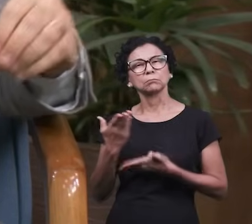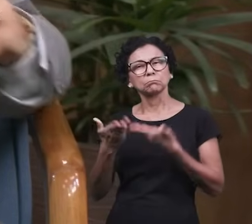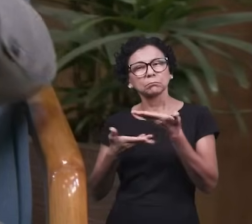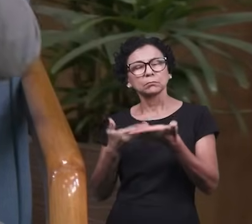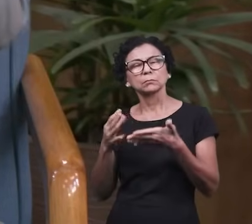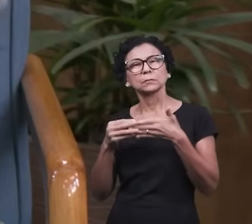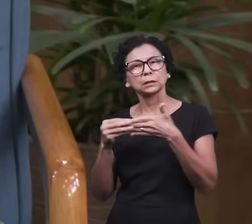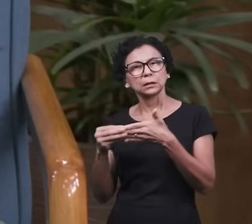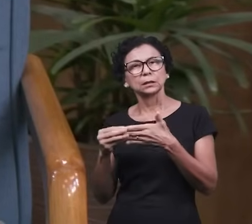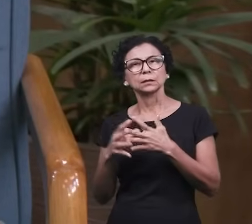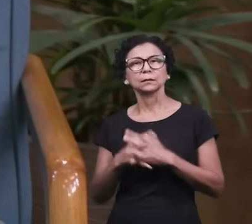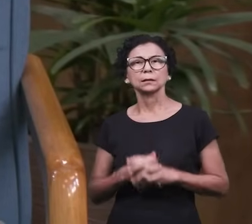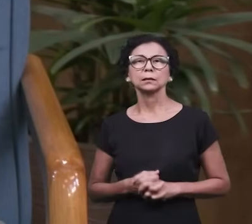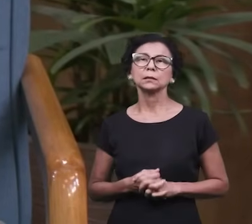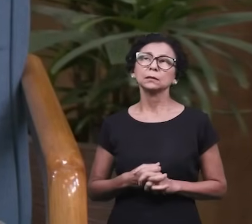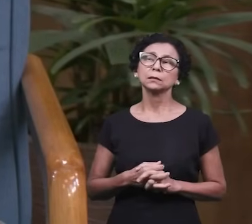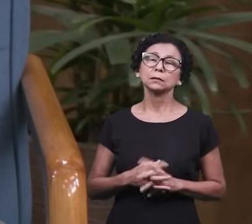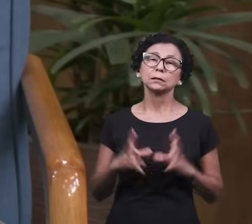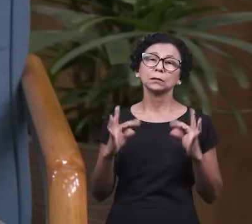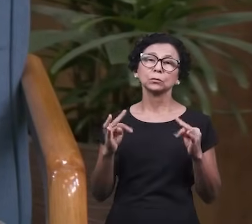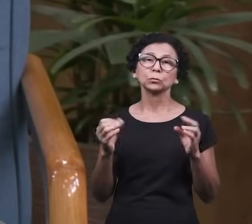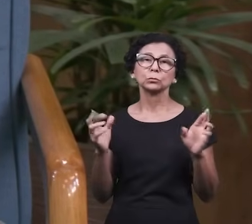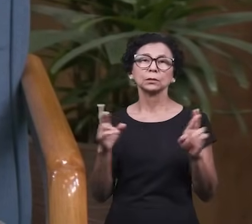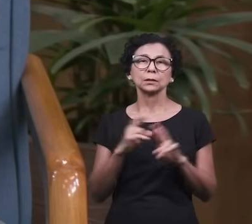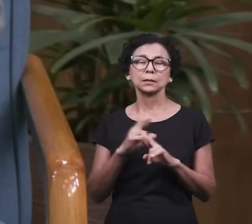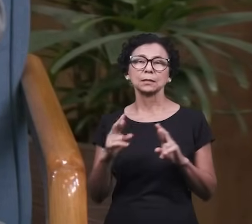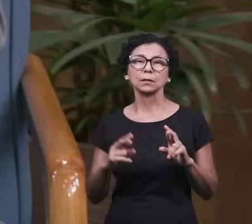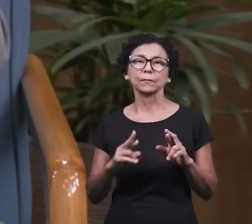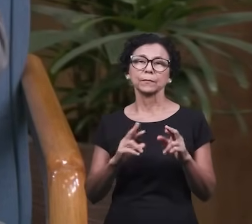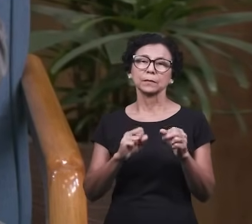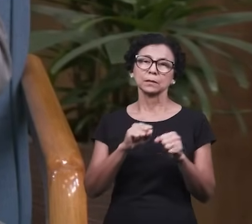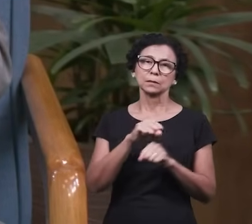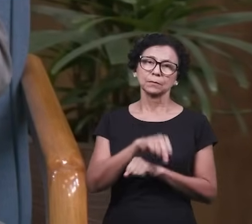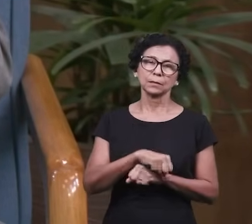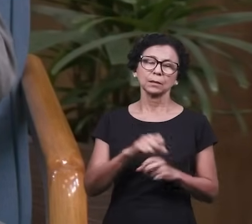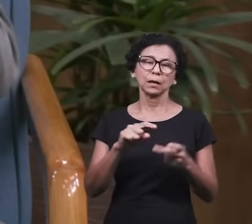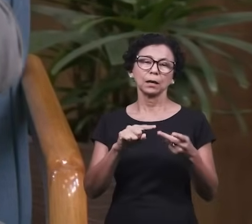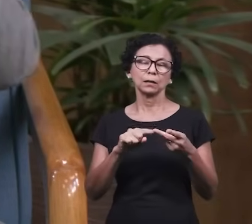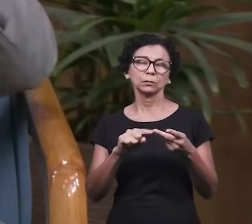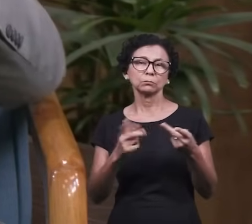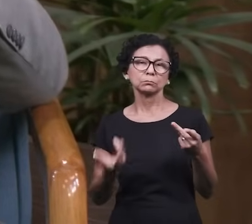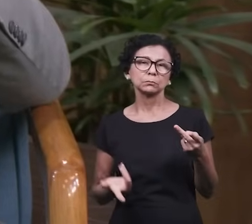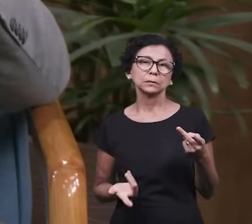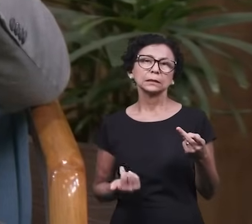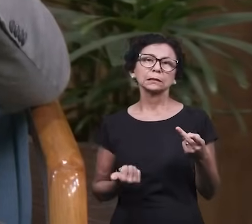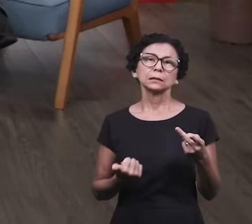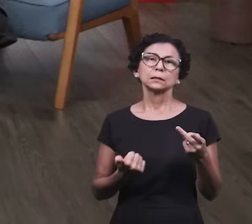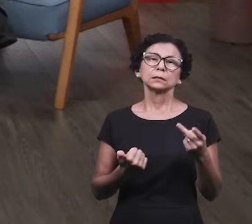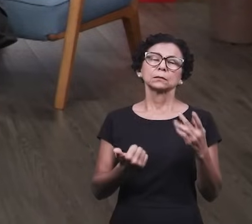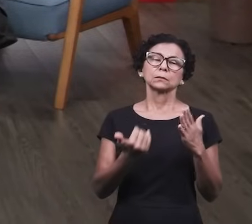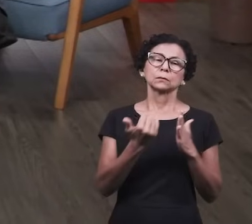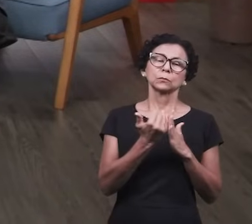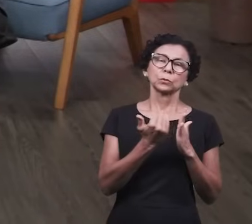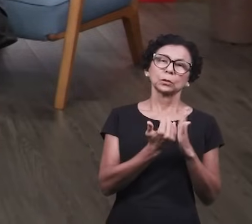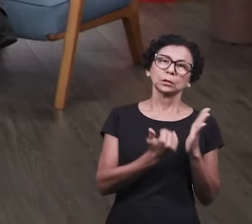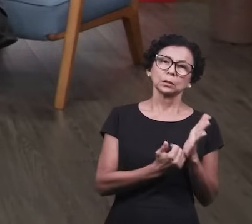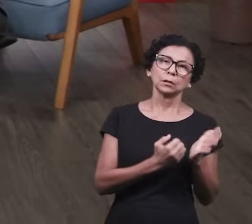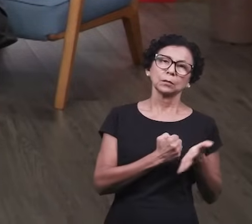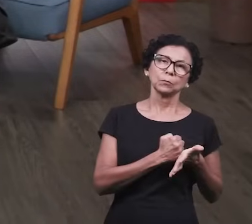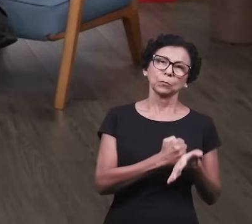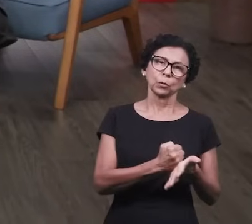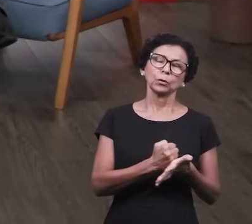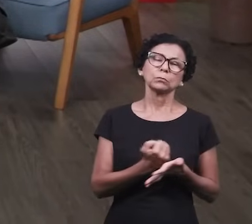que são os seminários, aquilo que é a nossa programação, são, de fato, como a Bárbara diz, subsídios para as